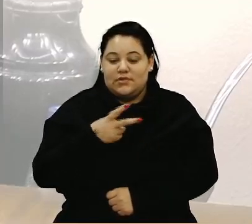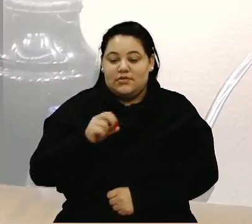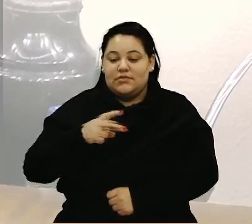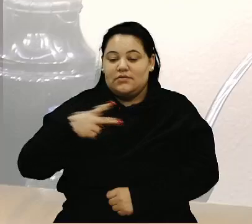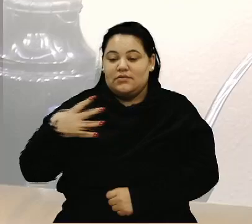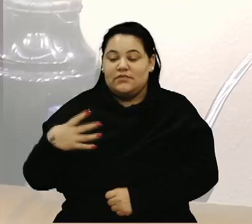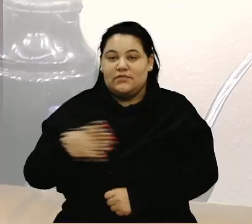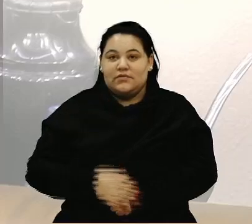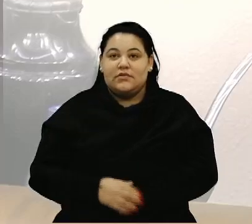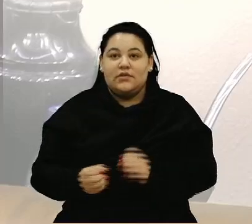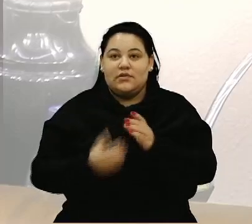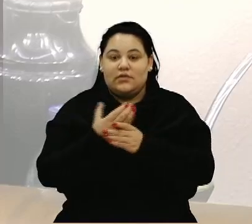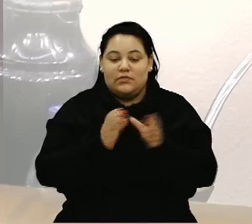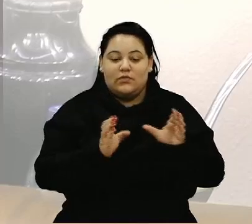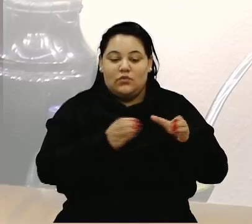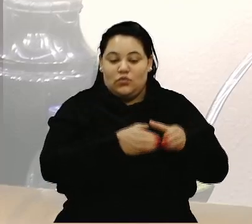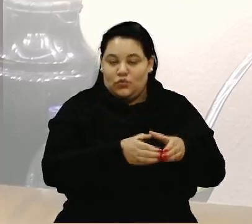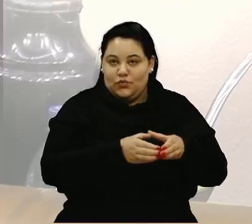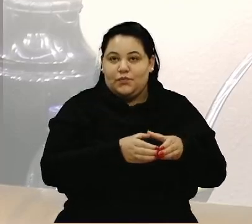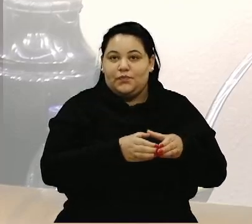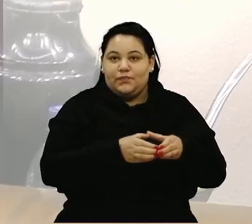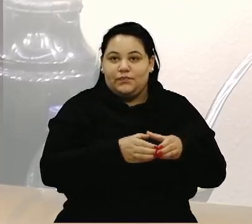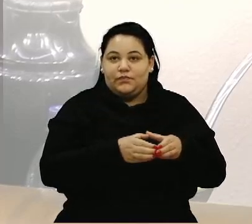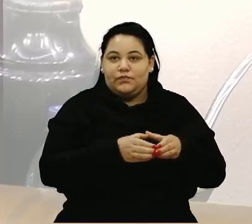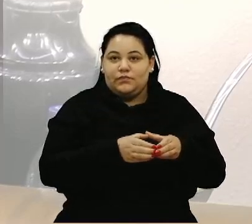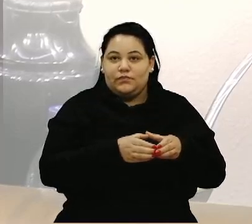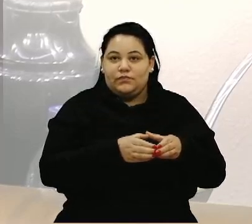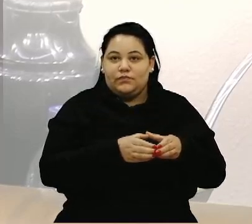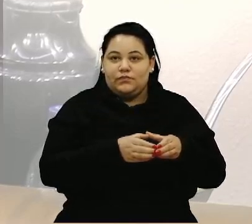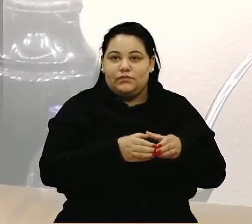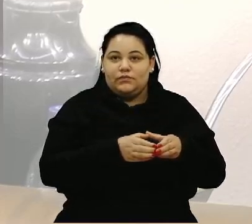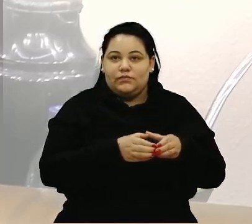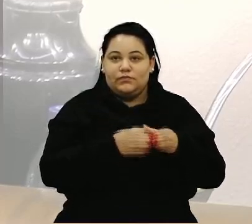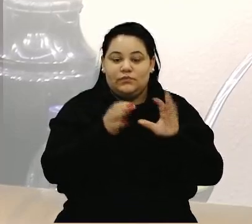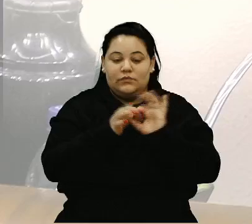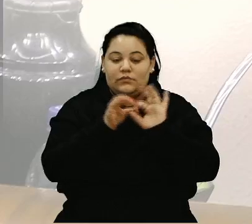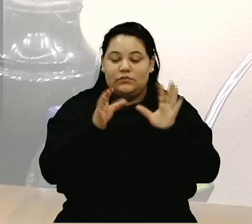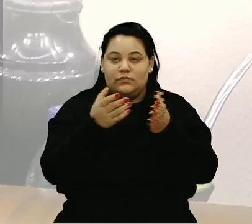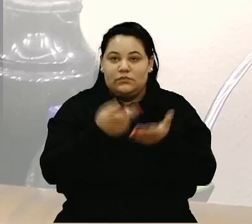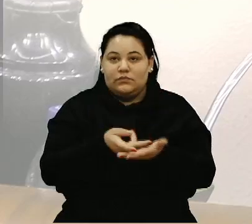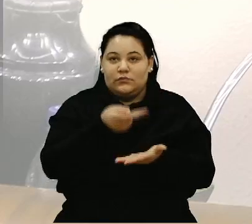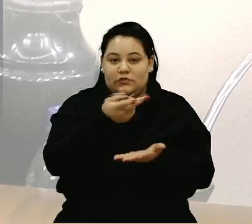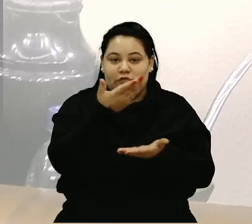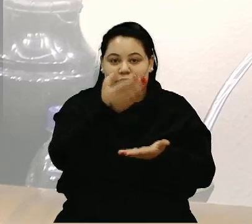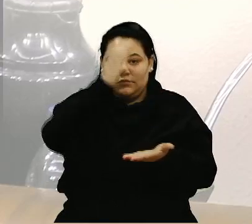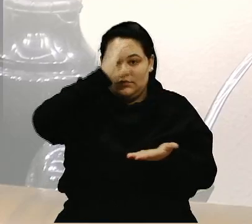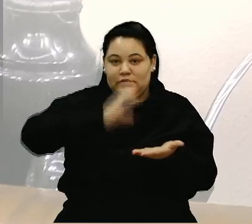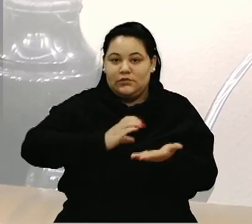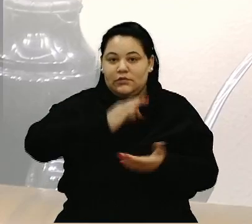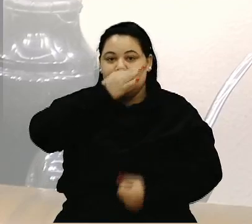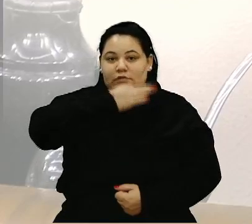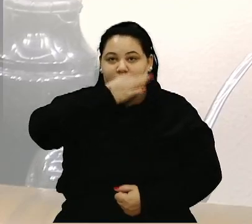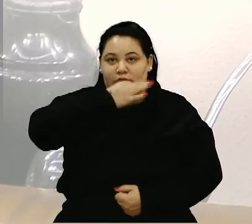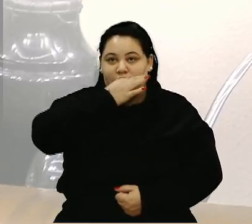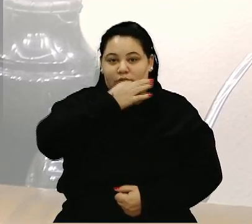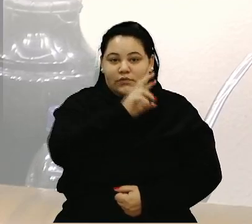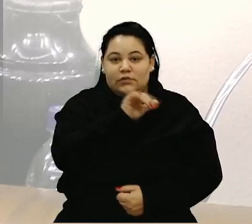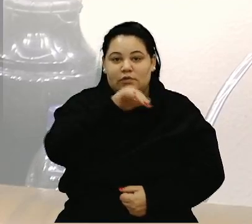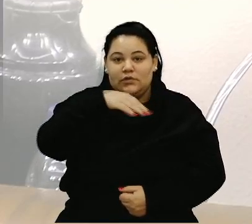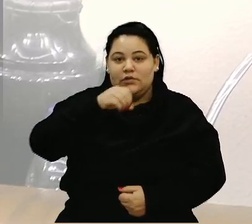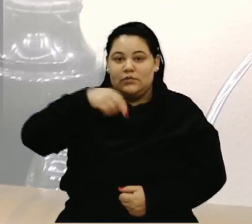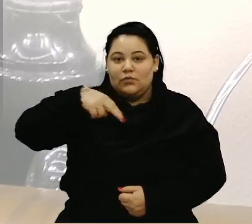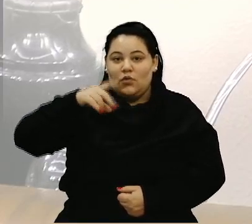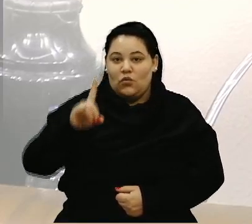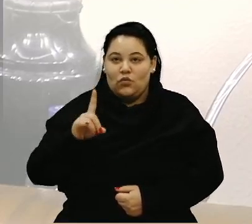163/2024, de autoria coletiva, que concede o título de cidadão caxiense ao doutor Rimon Rosek